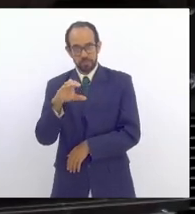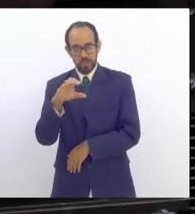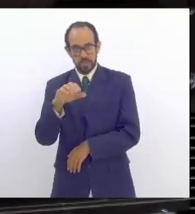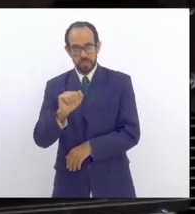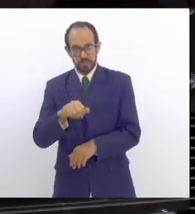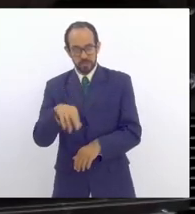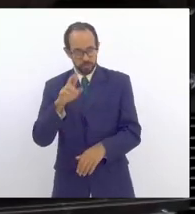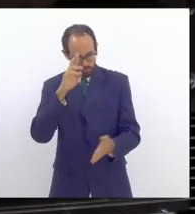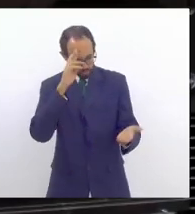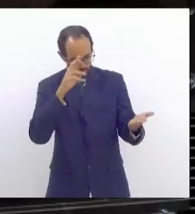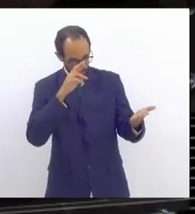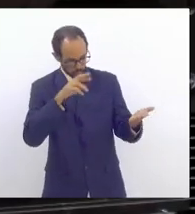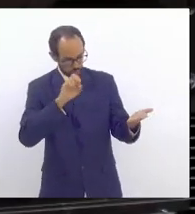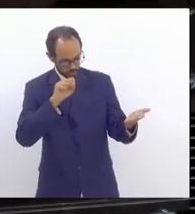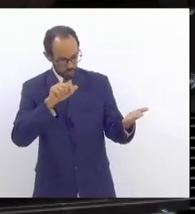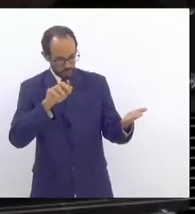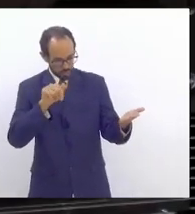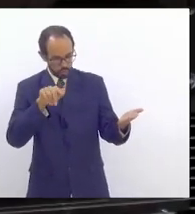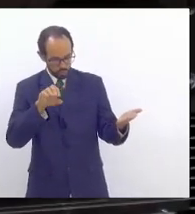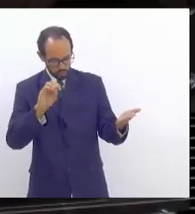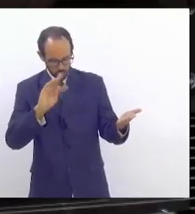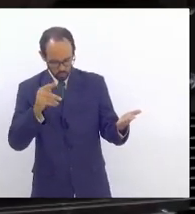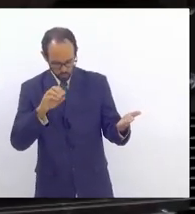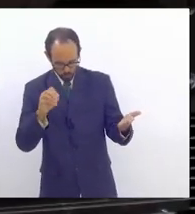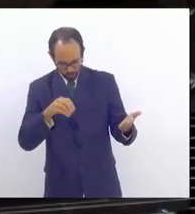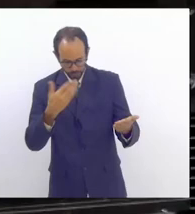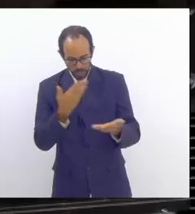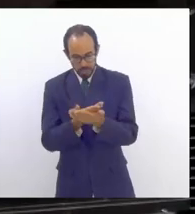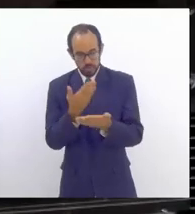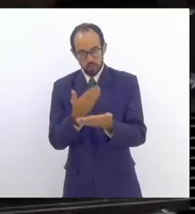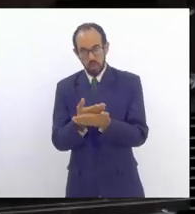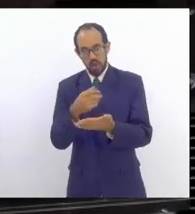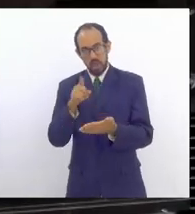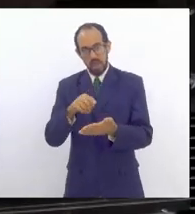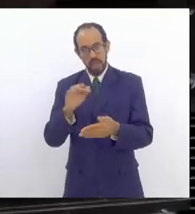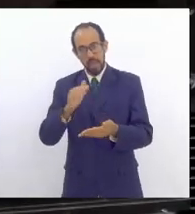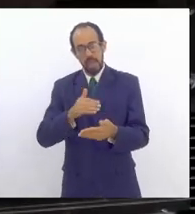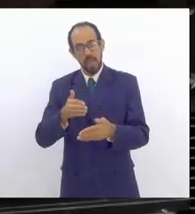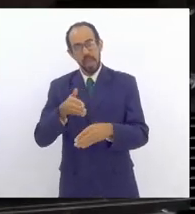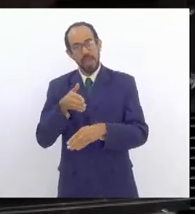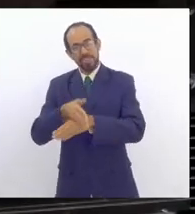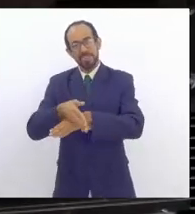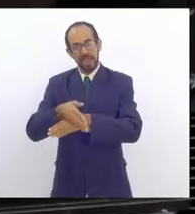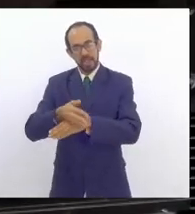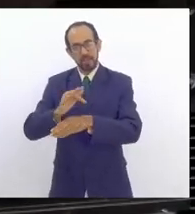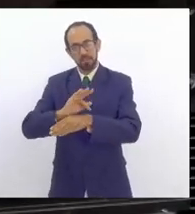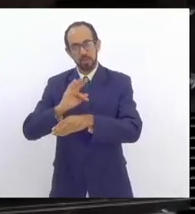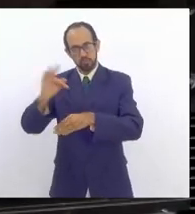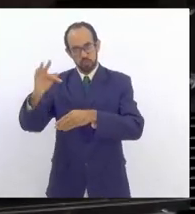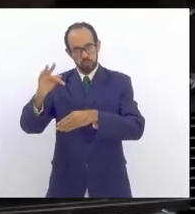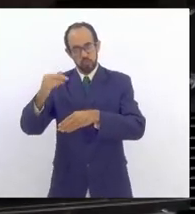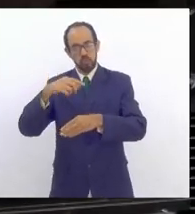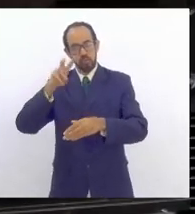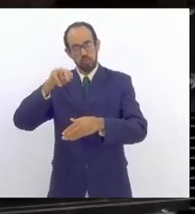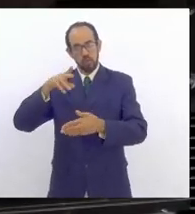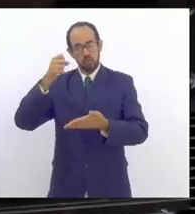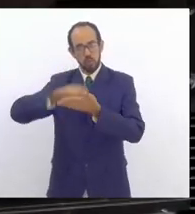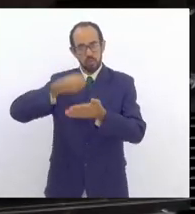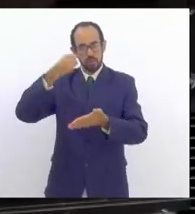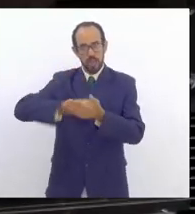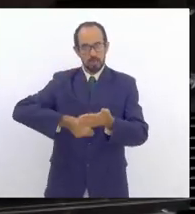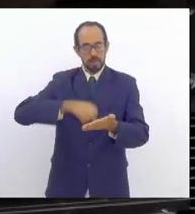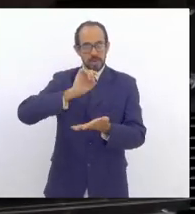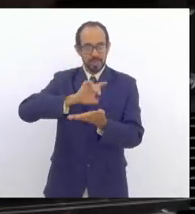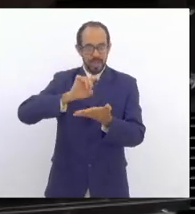Serginho. A escola é a porta para o futuro. Vou lutar para que cada criança e jovem desse